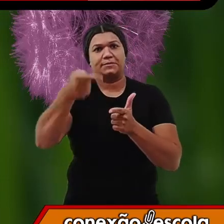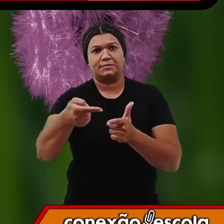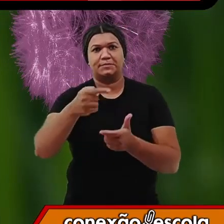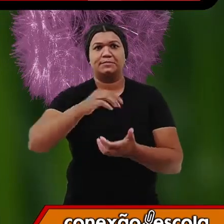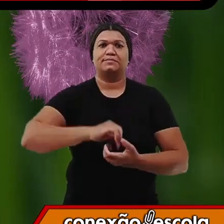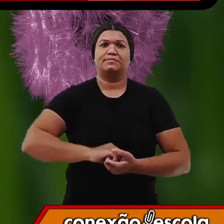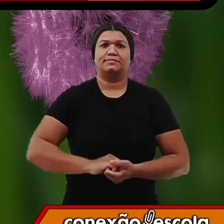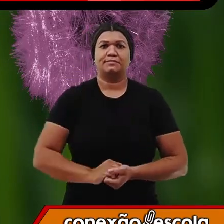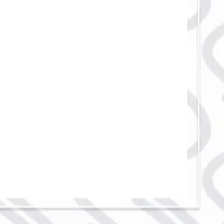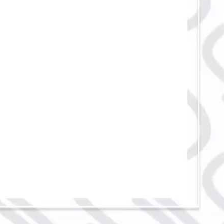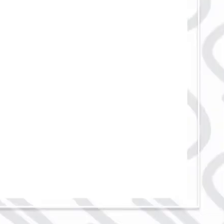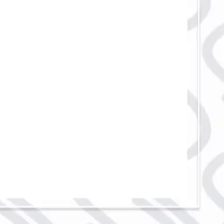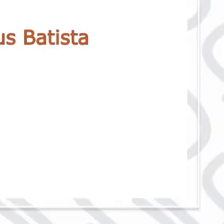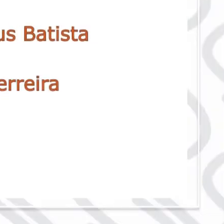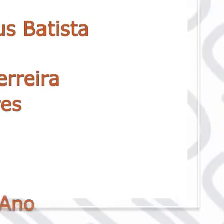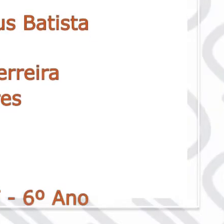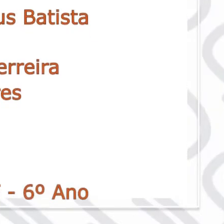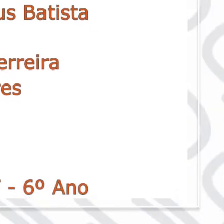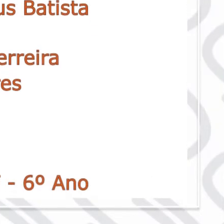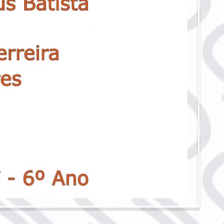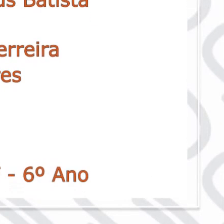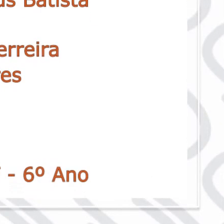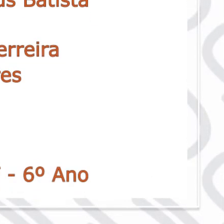Tchau! Tchau!